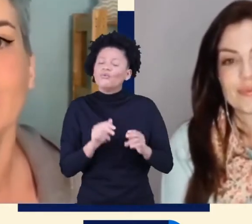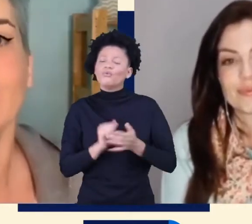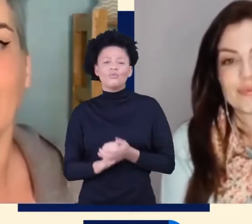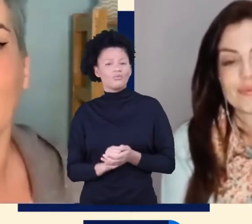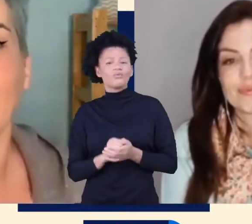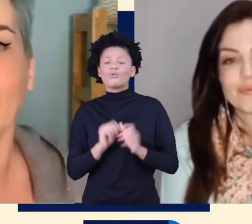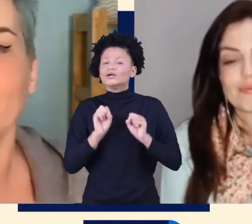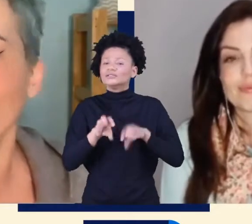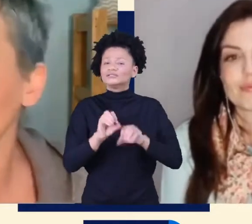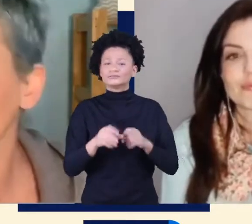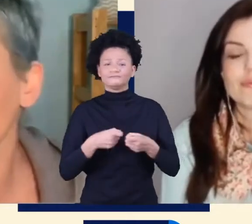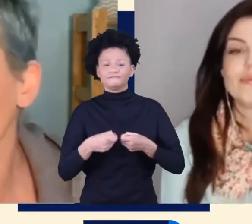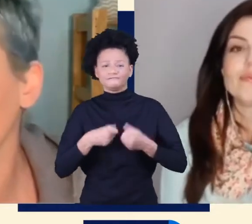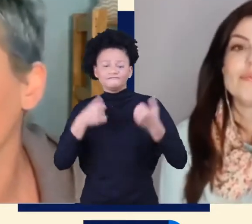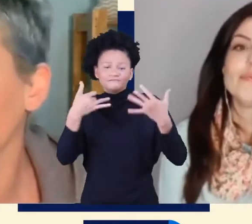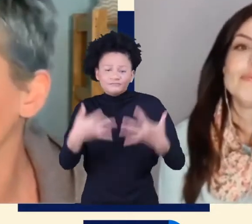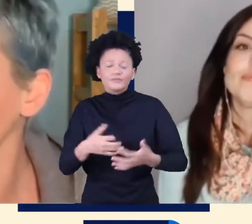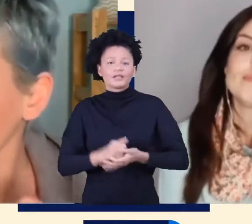realmente